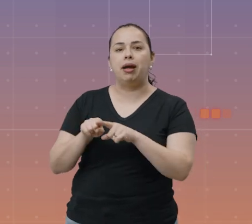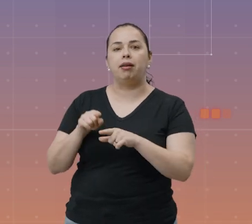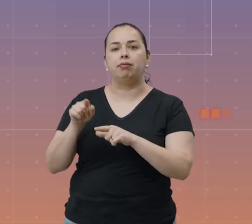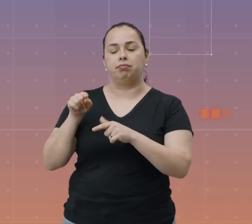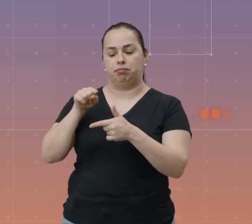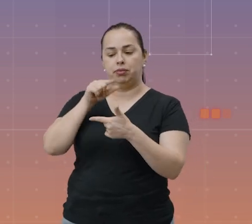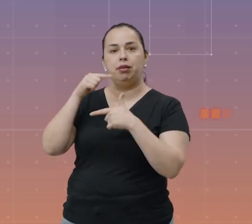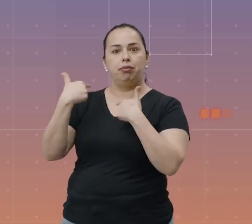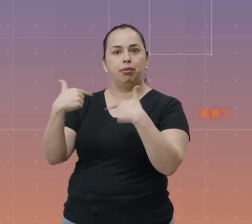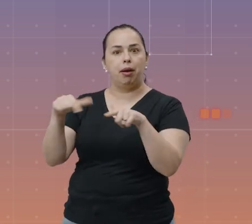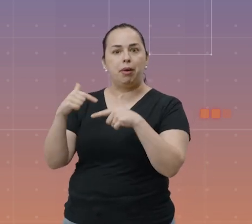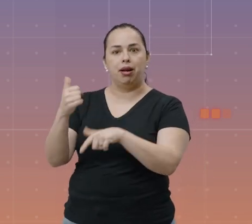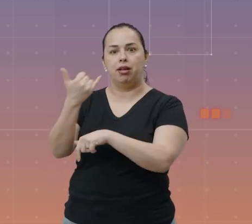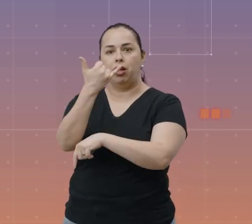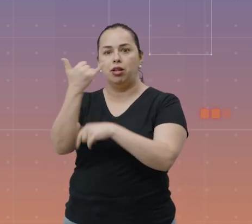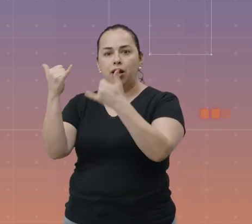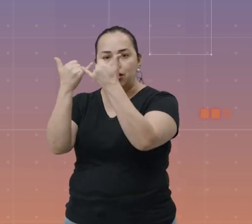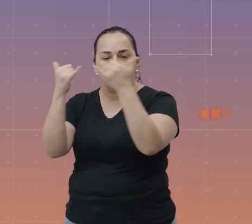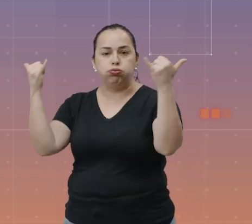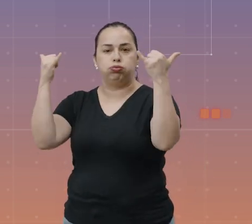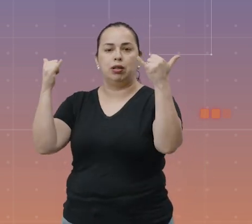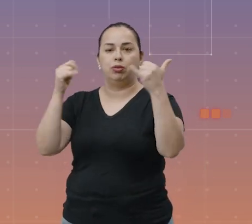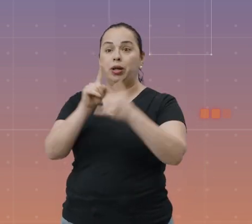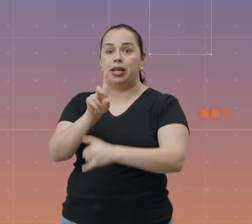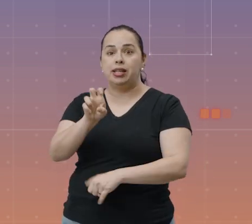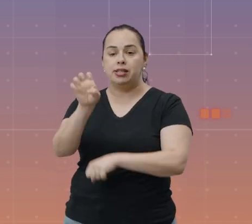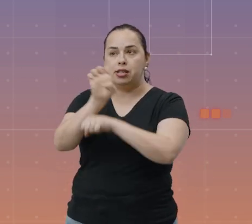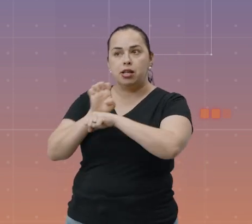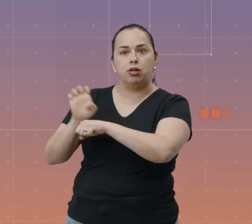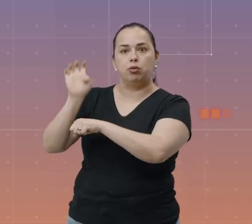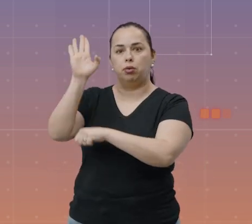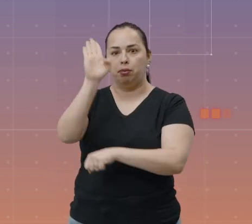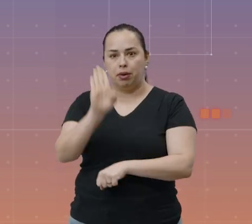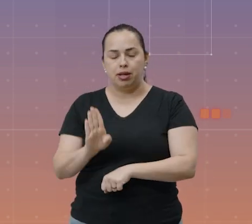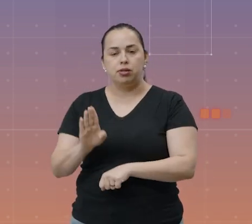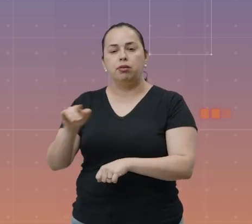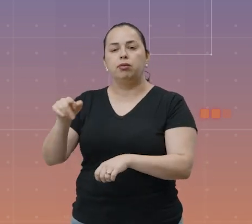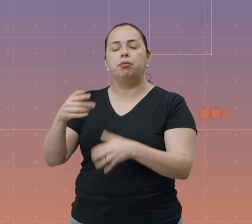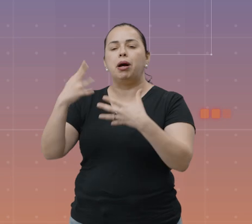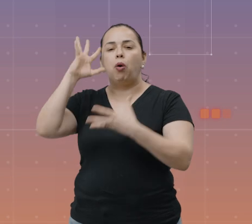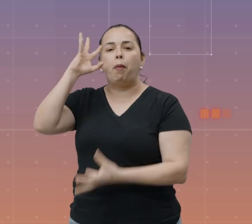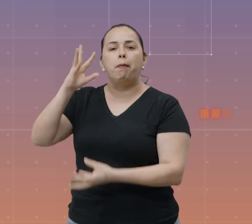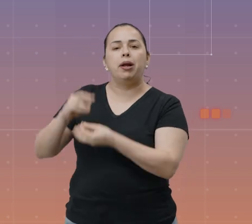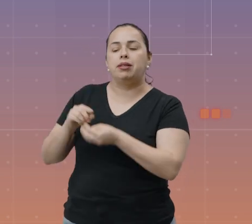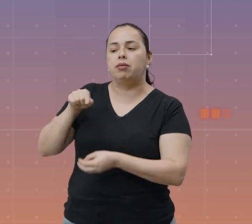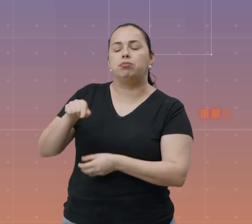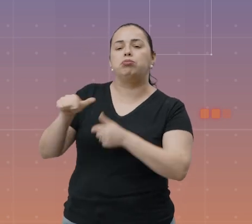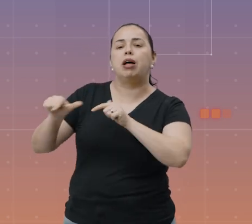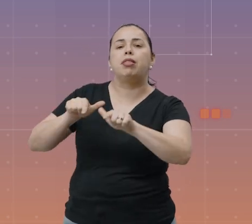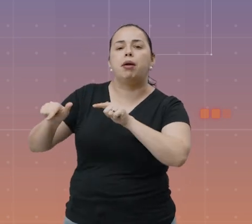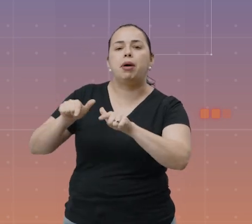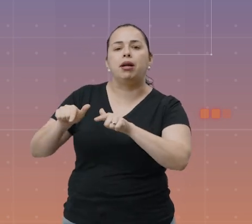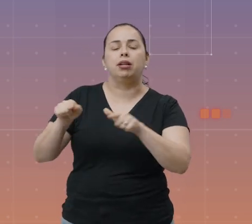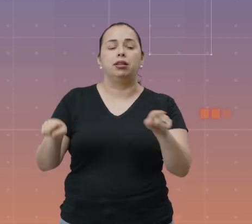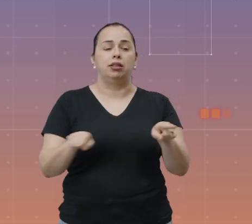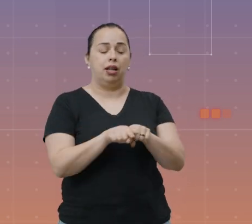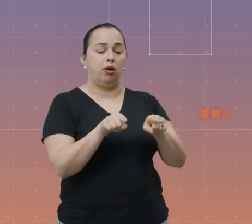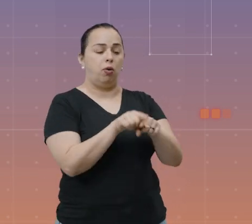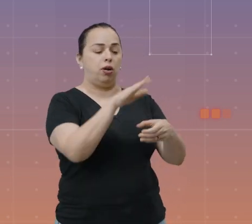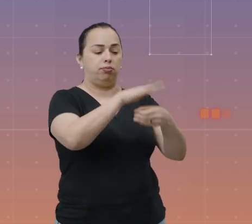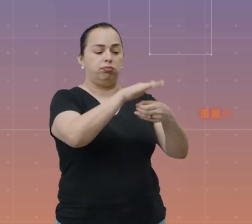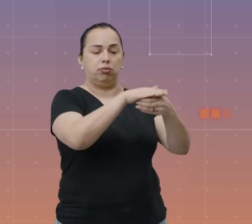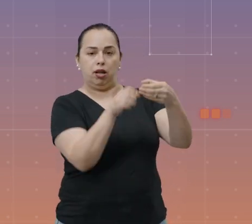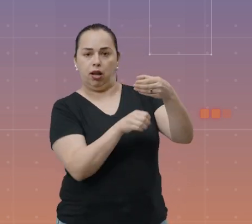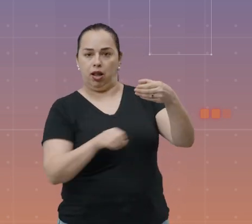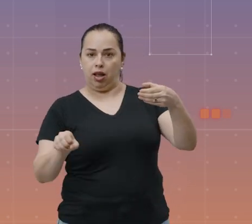que também atua como distribuidora de energia em 15 estados brasileiros. E para entender como vão funcionar os serviços de água